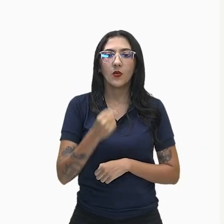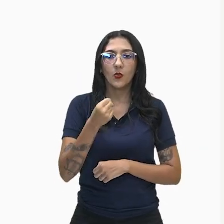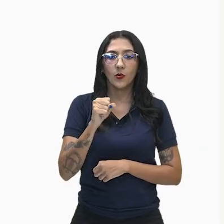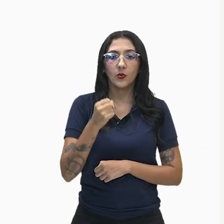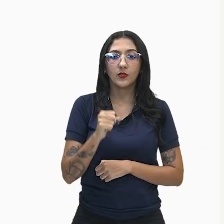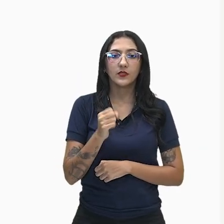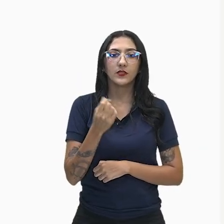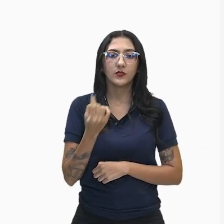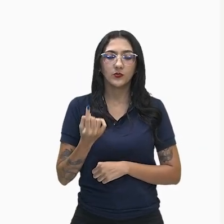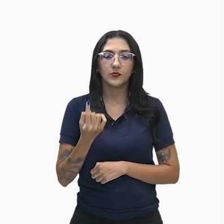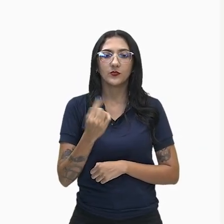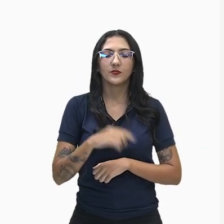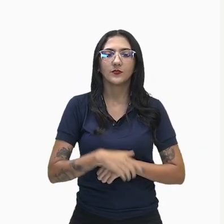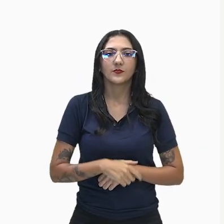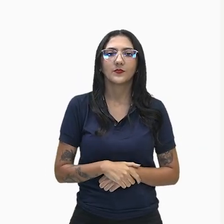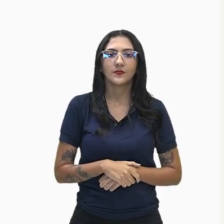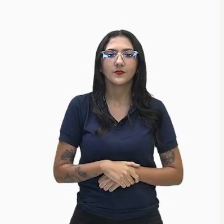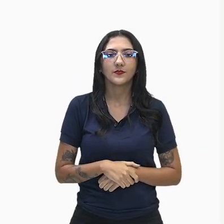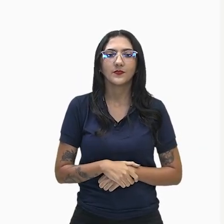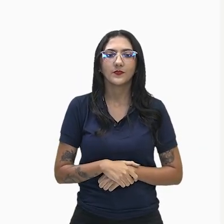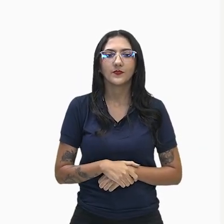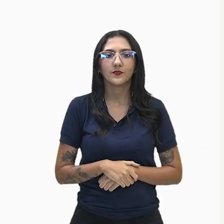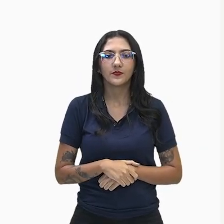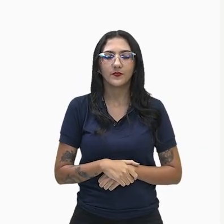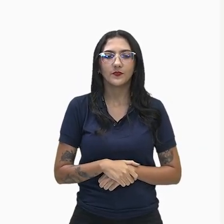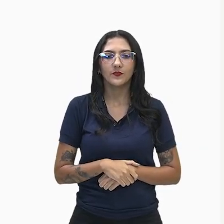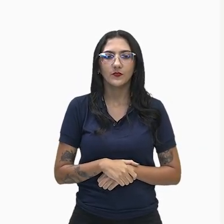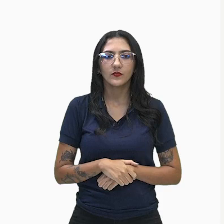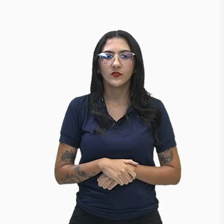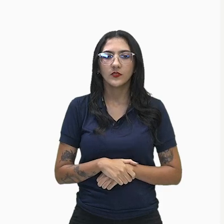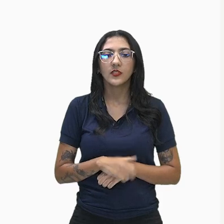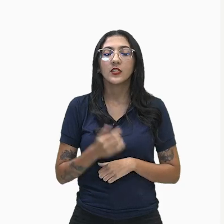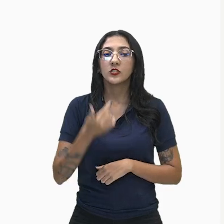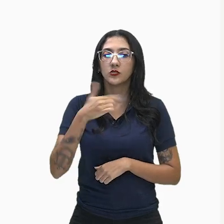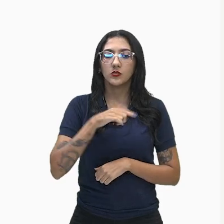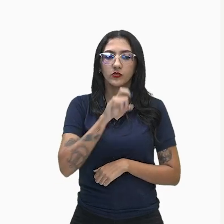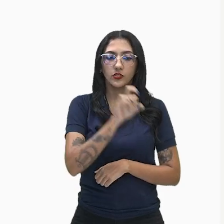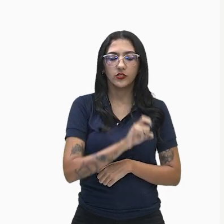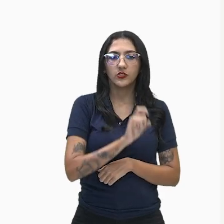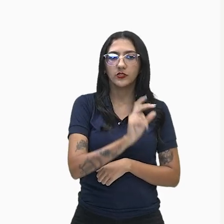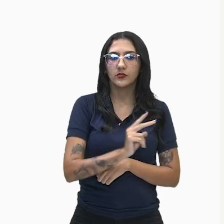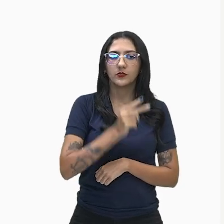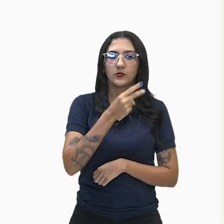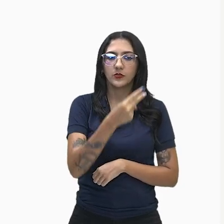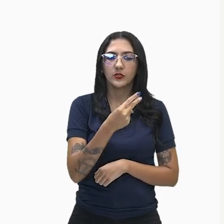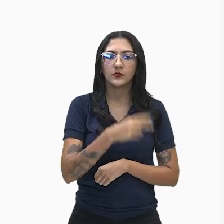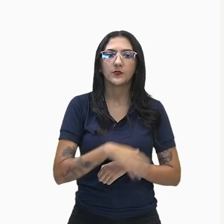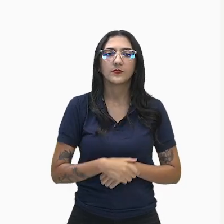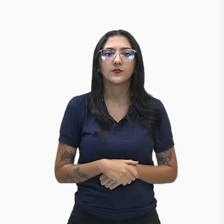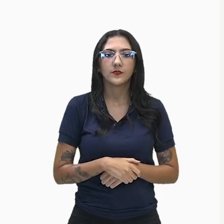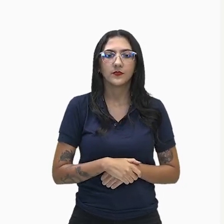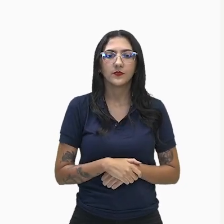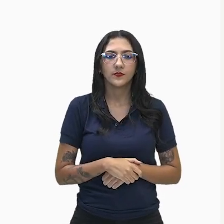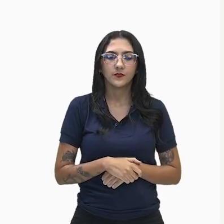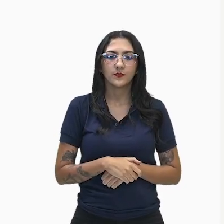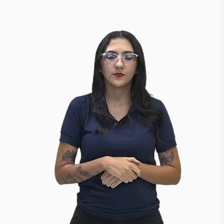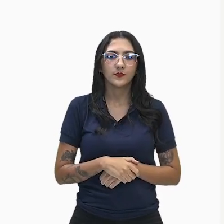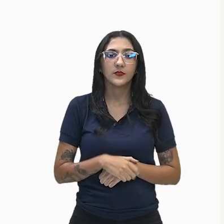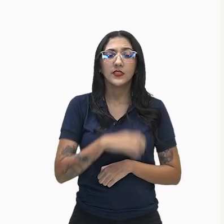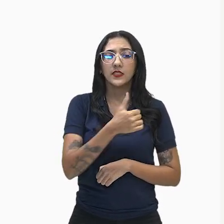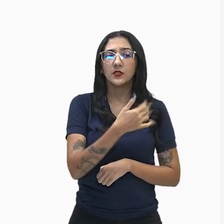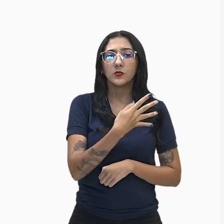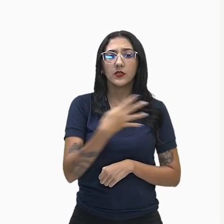81, beleza? Daí temos, ó, que x ao quadrado é igual a 144 mais